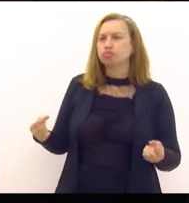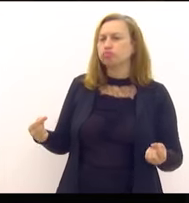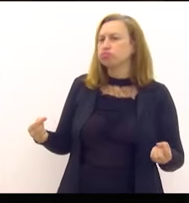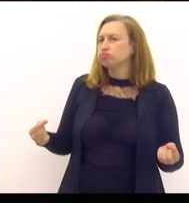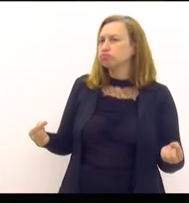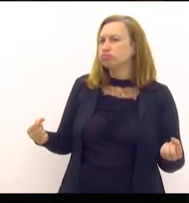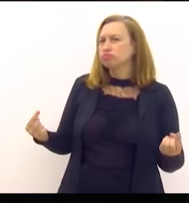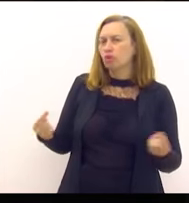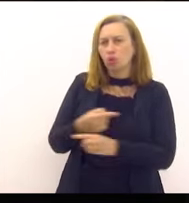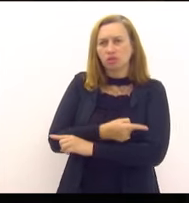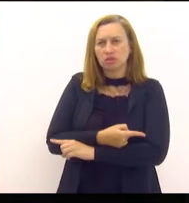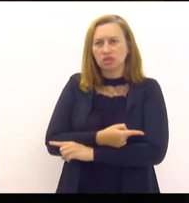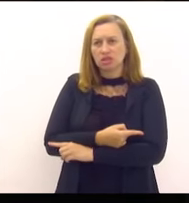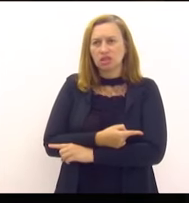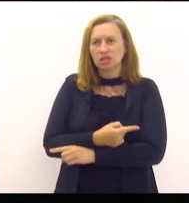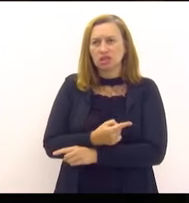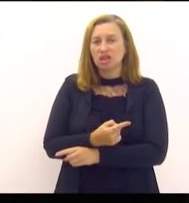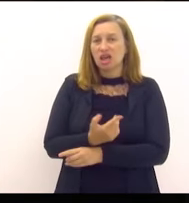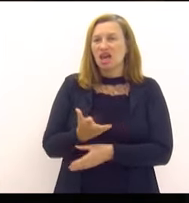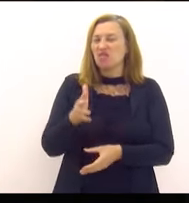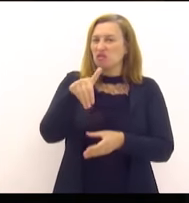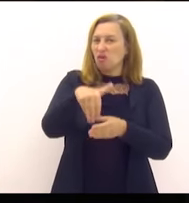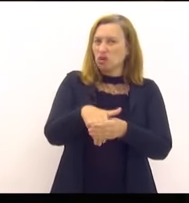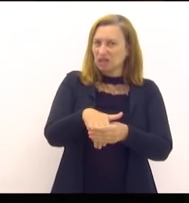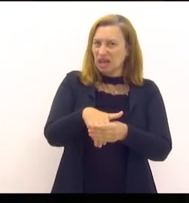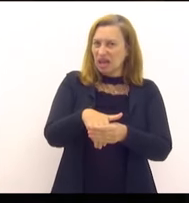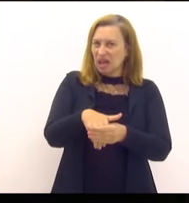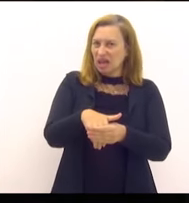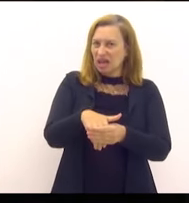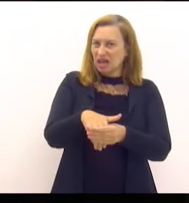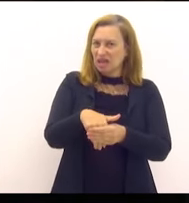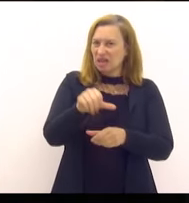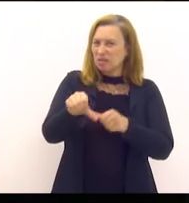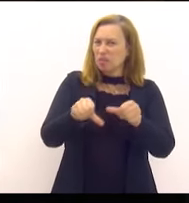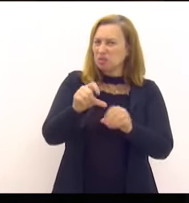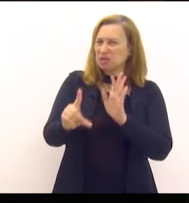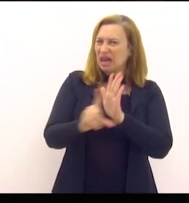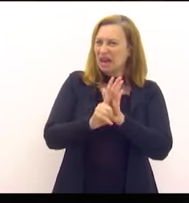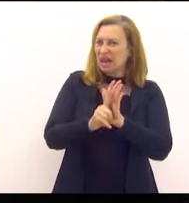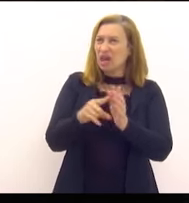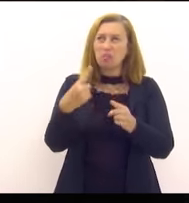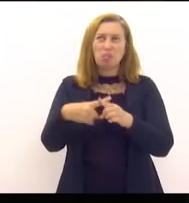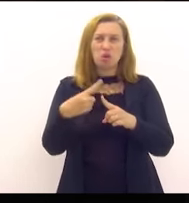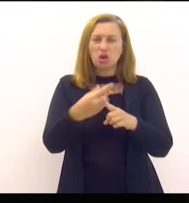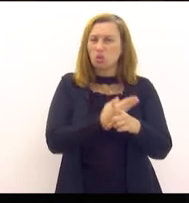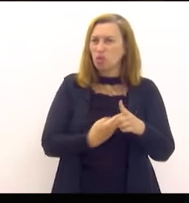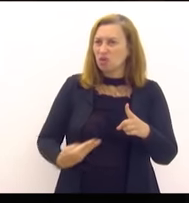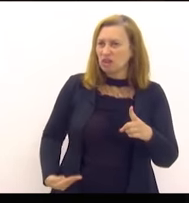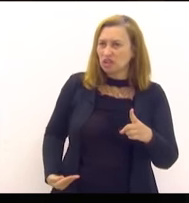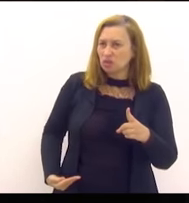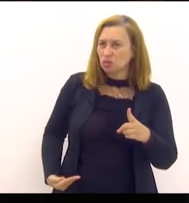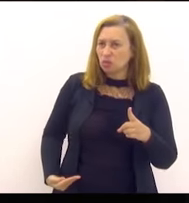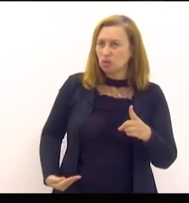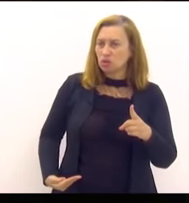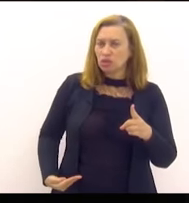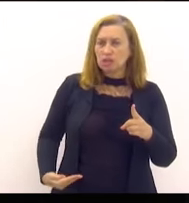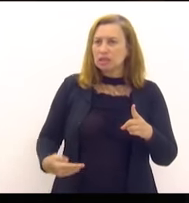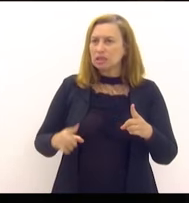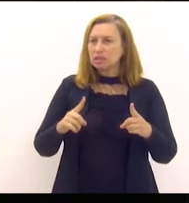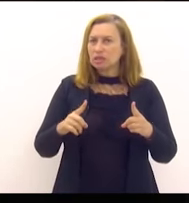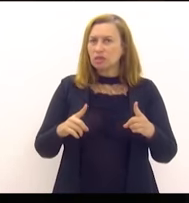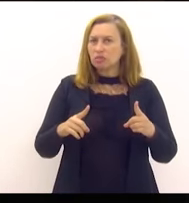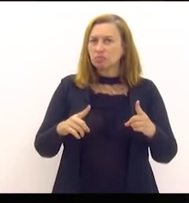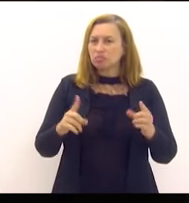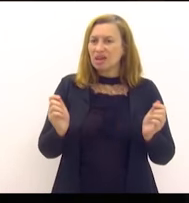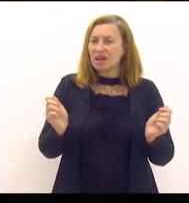de afogadilho, por casuísmo do governo, uma mudança na lei, porque o governador tem sido incapaz de nomear sua equipe